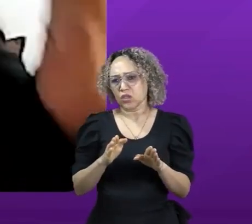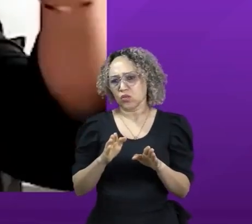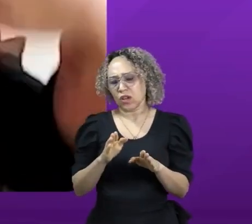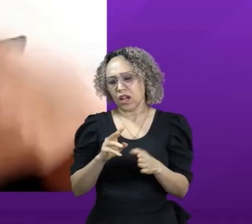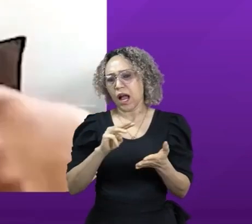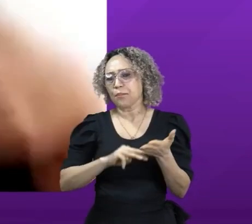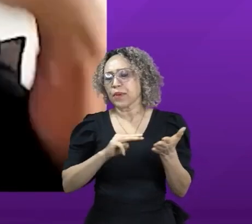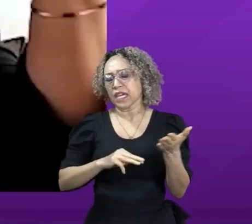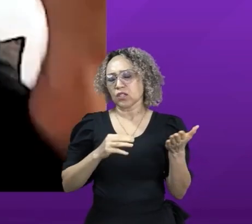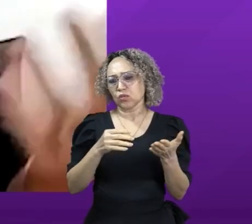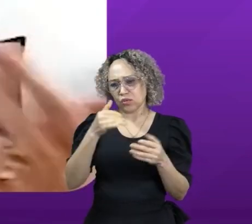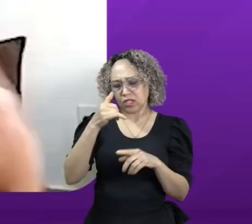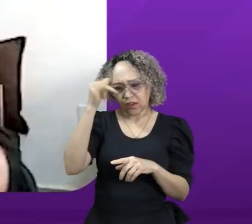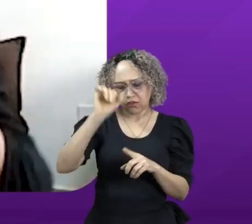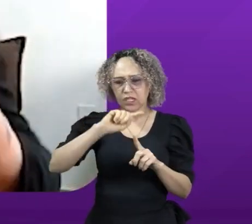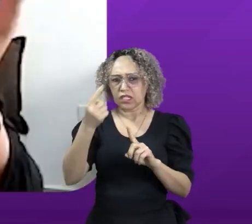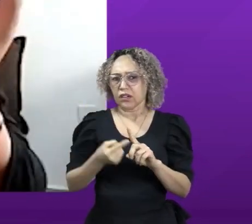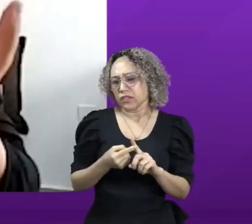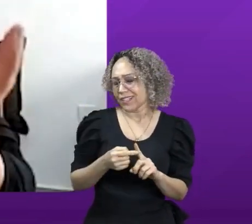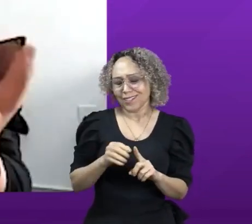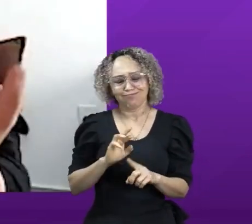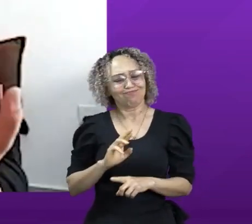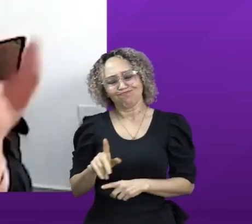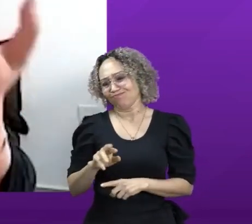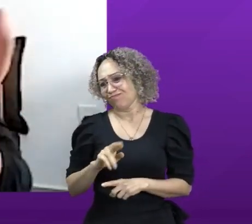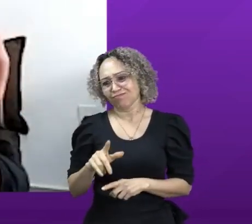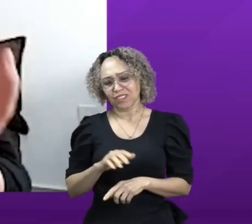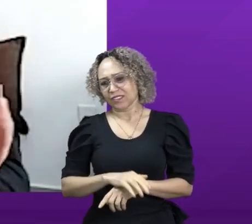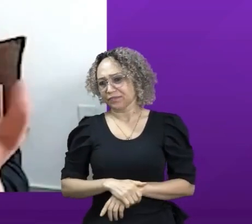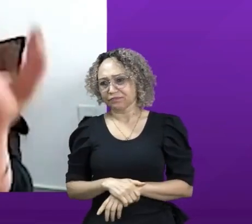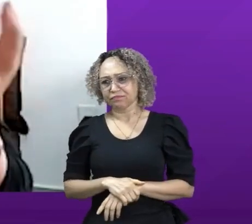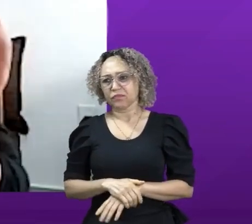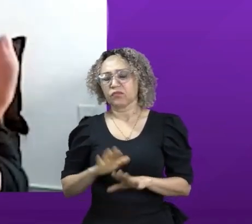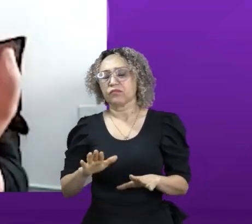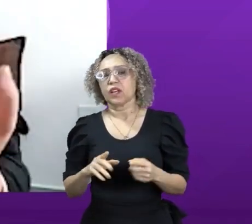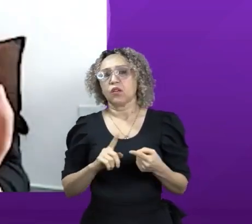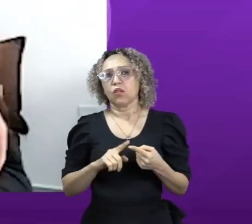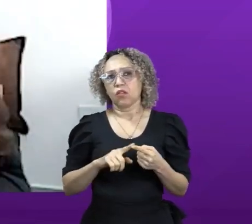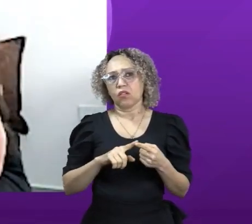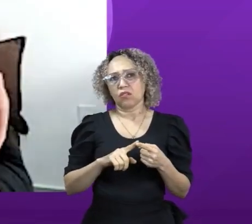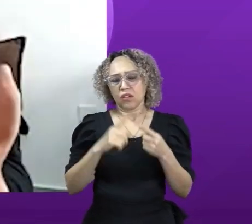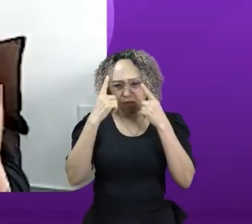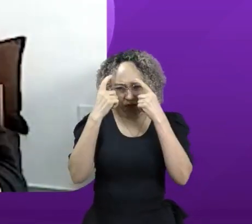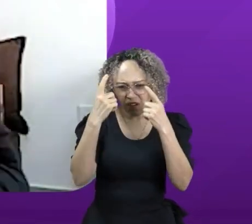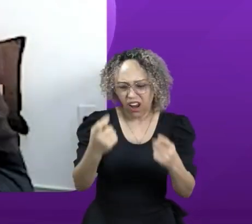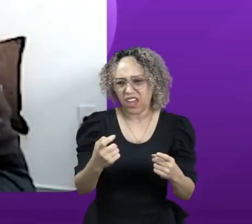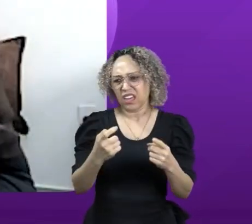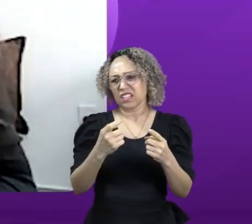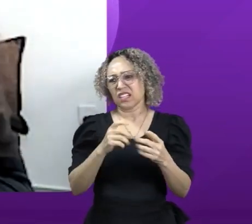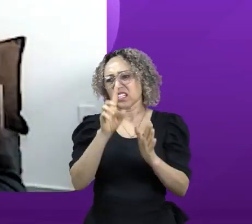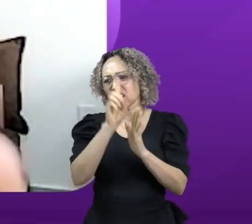E quanto mais exposta a cenários de violação de direito, violência, população